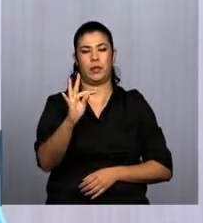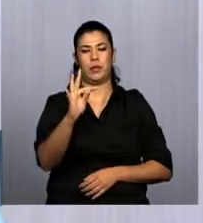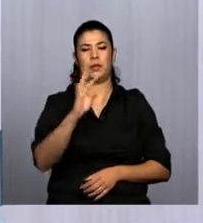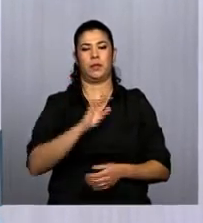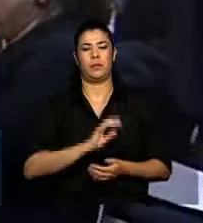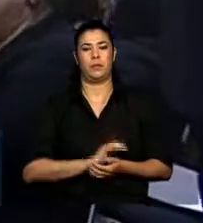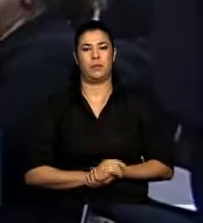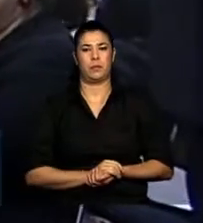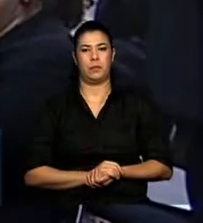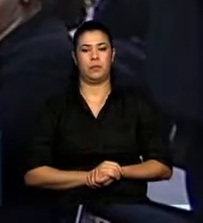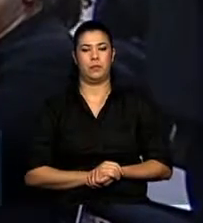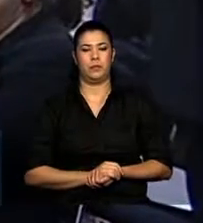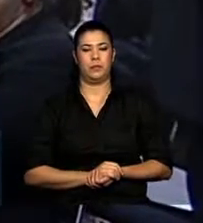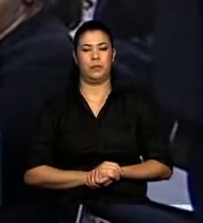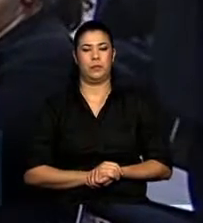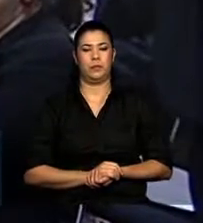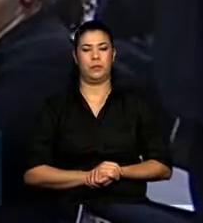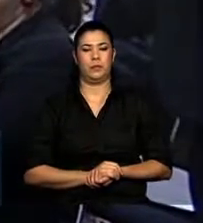E